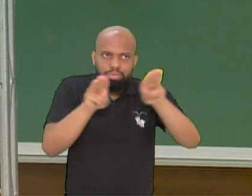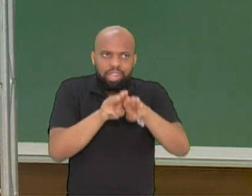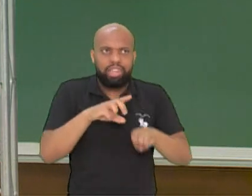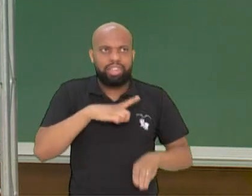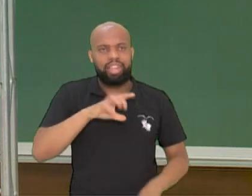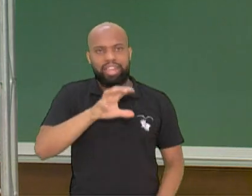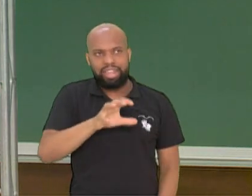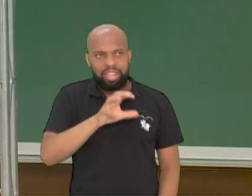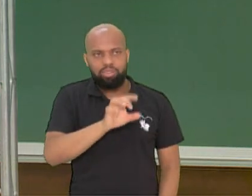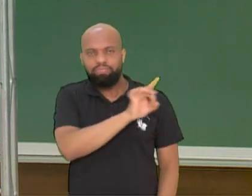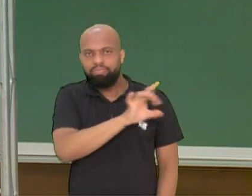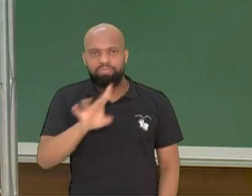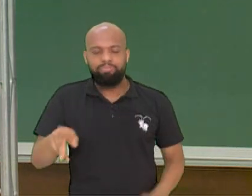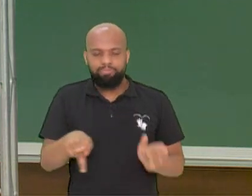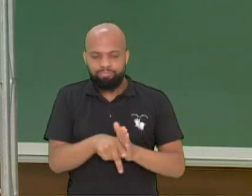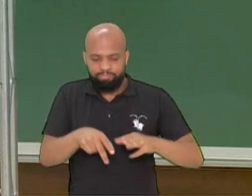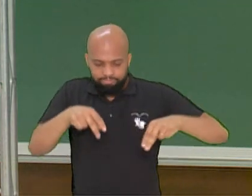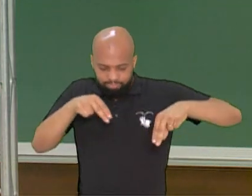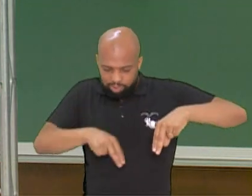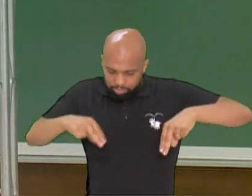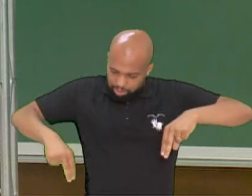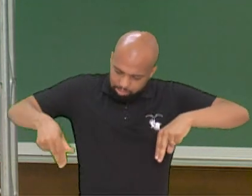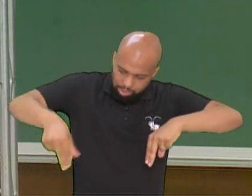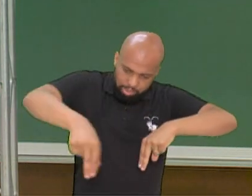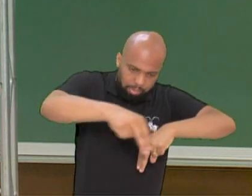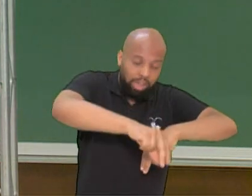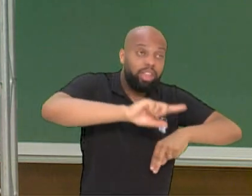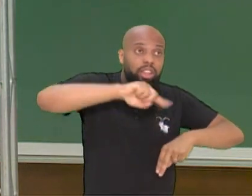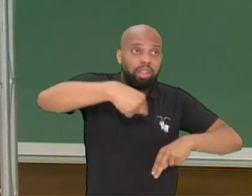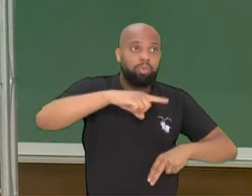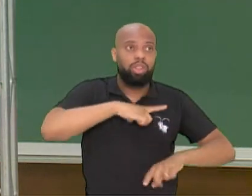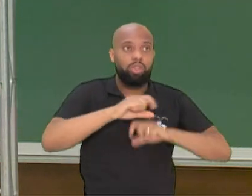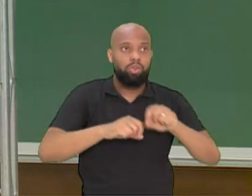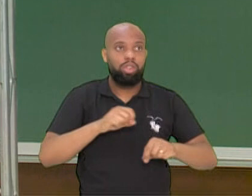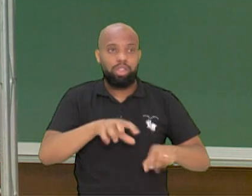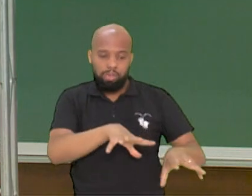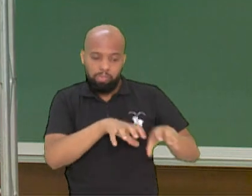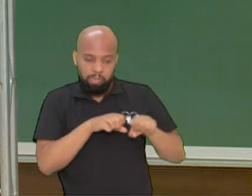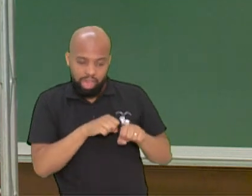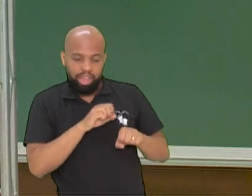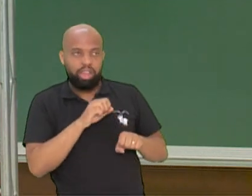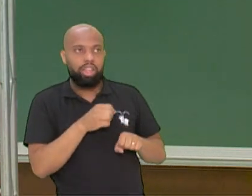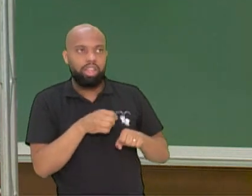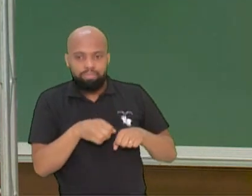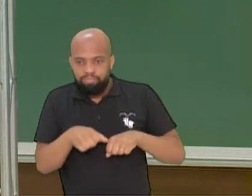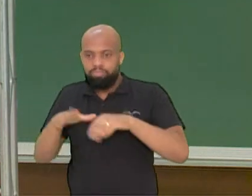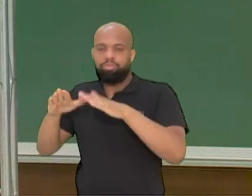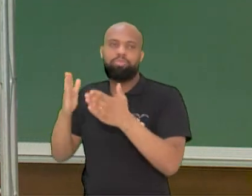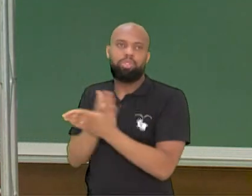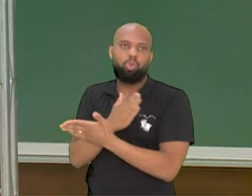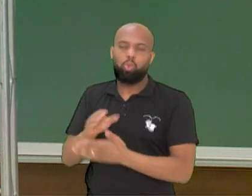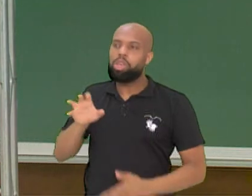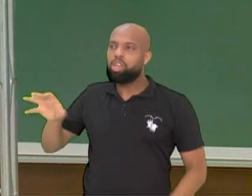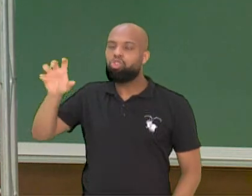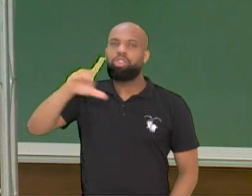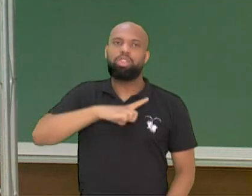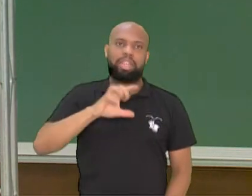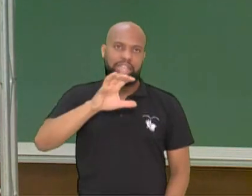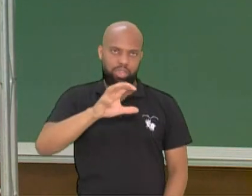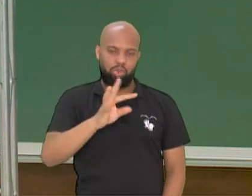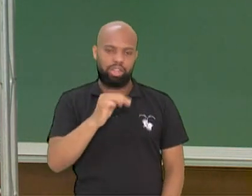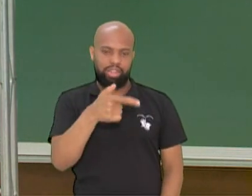induzida em cada par de bobinas. Depois elas são coletadas aqui para serem enviadas para alguma região que acumula essas